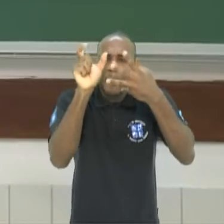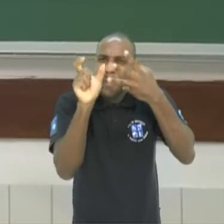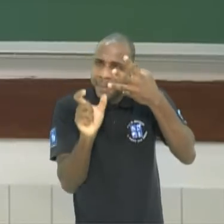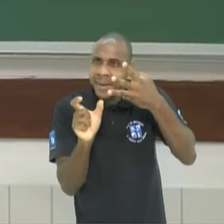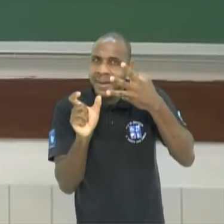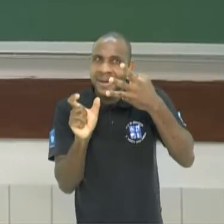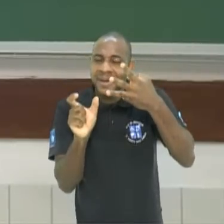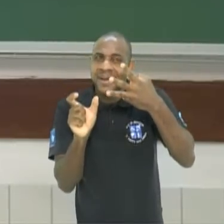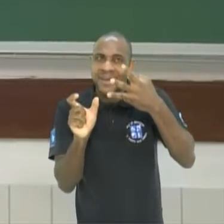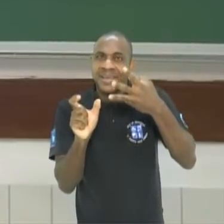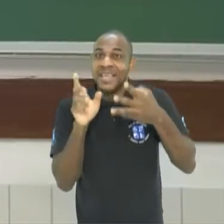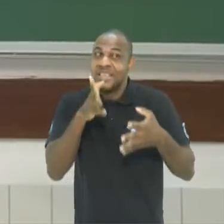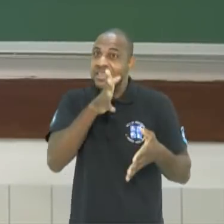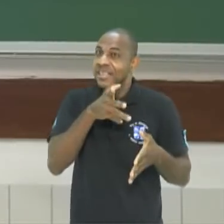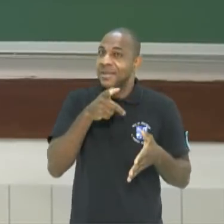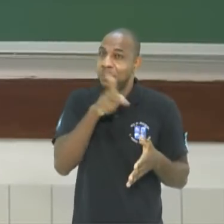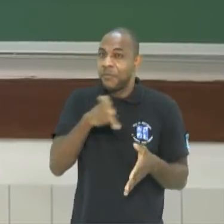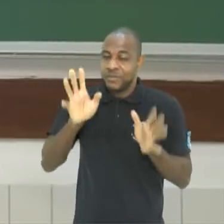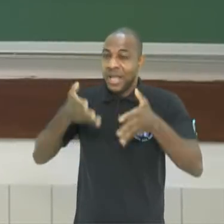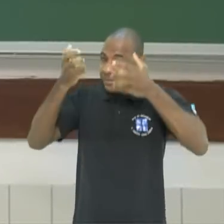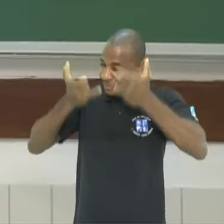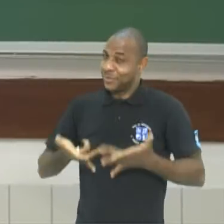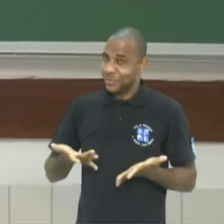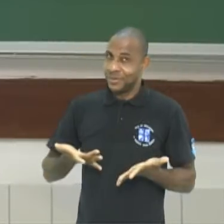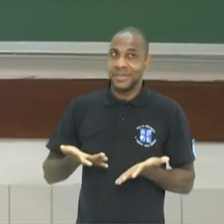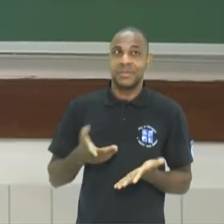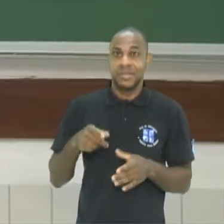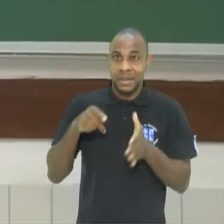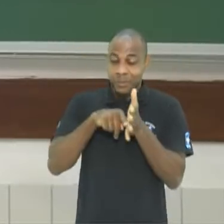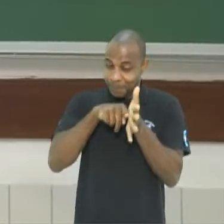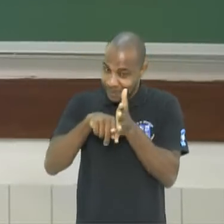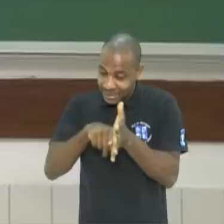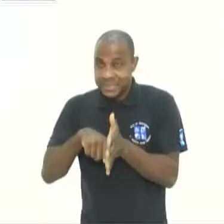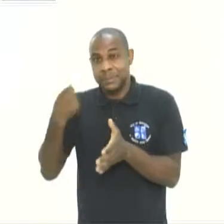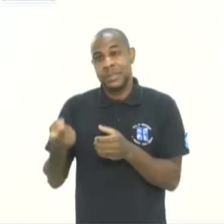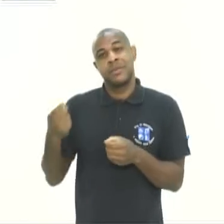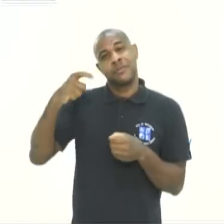de dizer, ou mesmo pesquisar em outros lugares, escrever no seu caderno, e eu já volto.